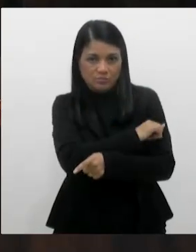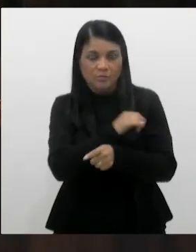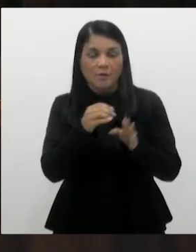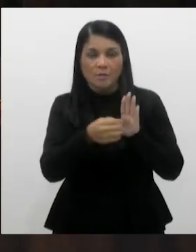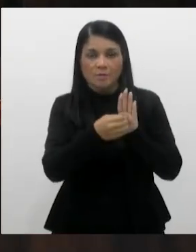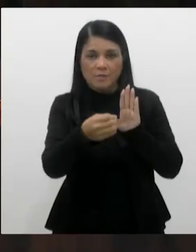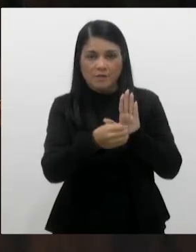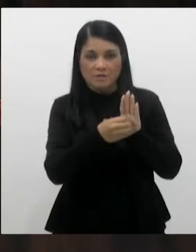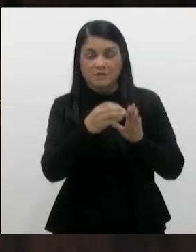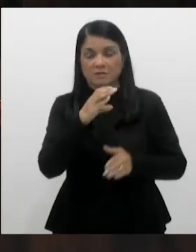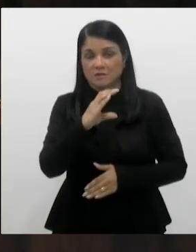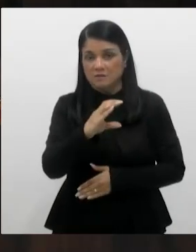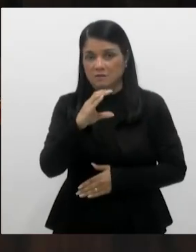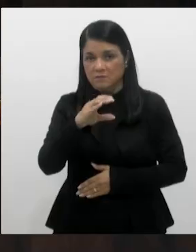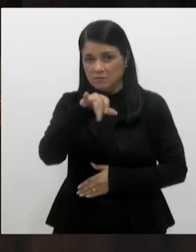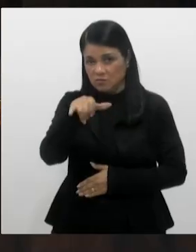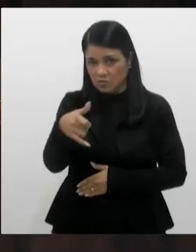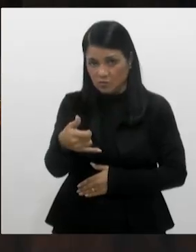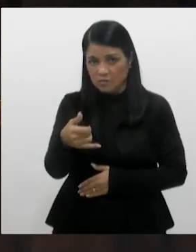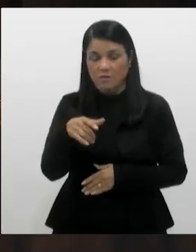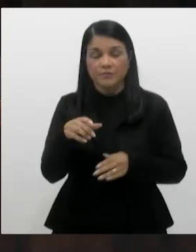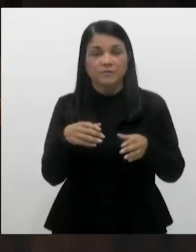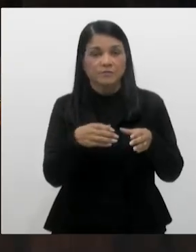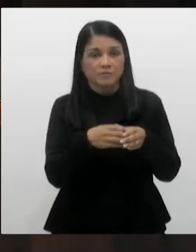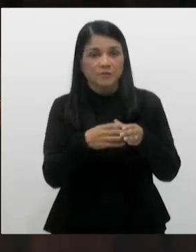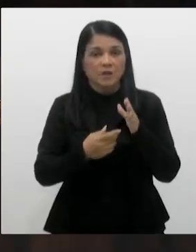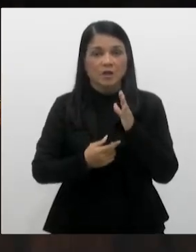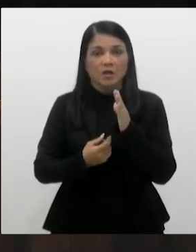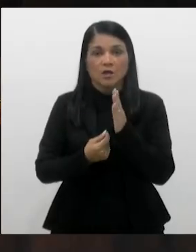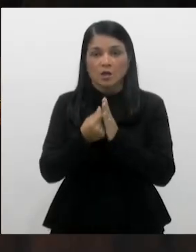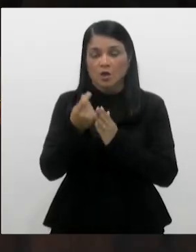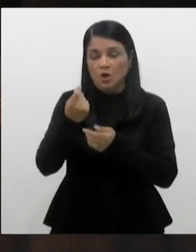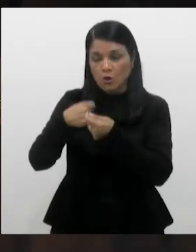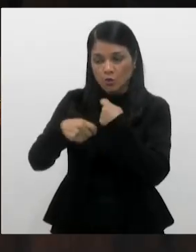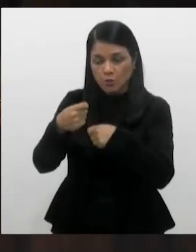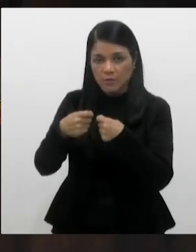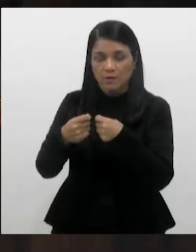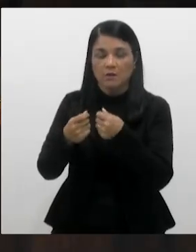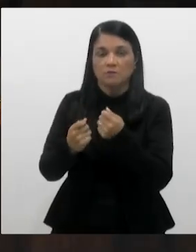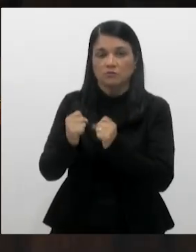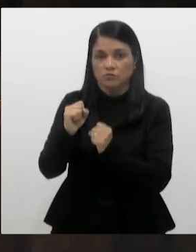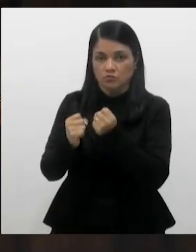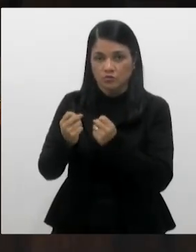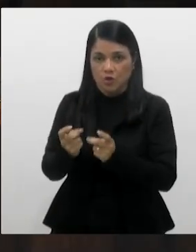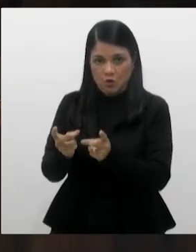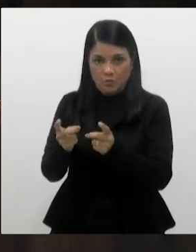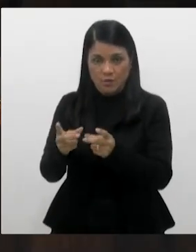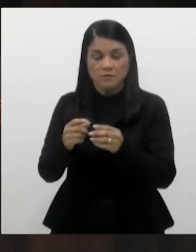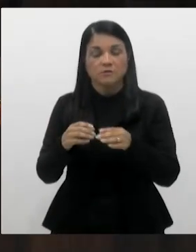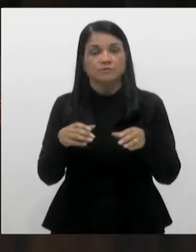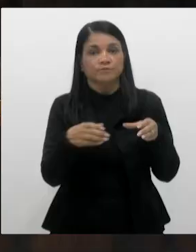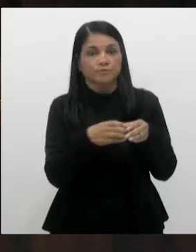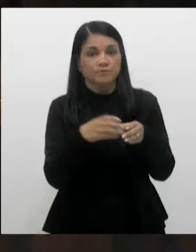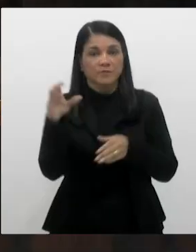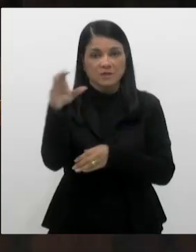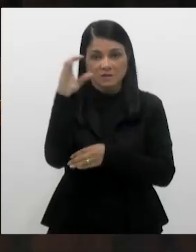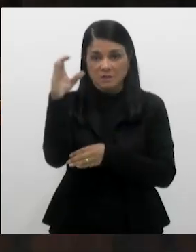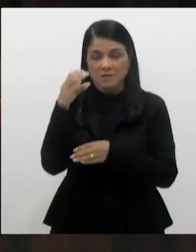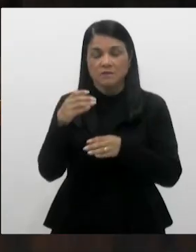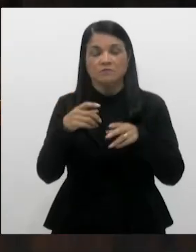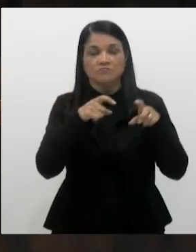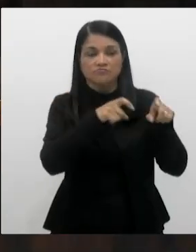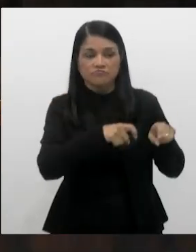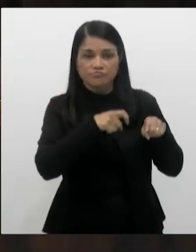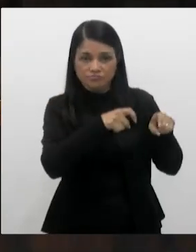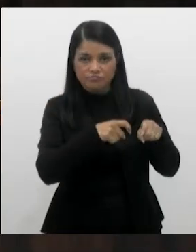Comissões de Constituição e Justiça, de Economia, Indústria e Comércio, de Ciência e Tecnologia, de Agricultura, Pecuária